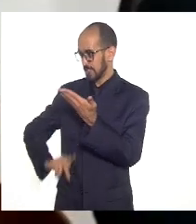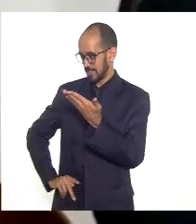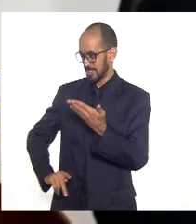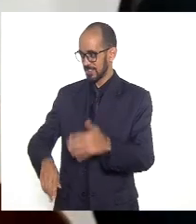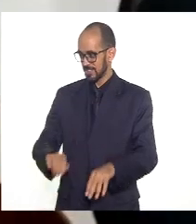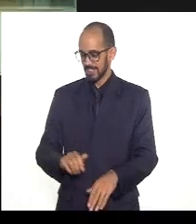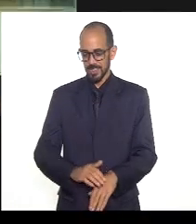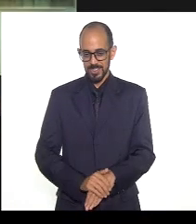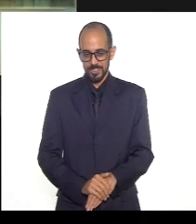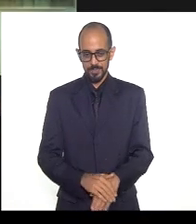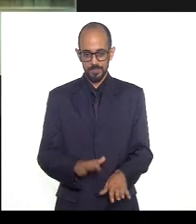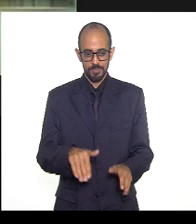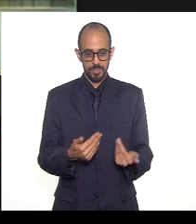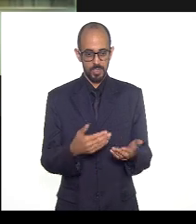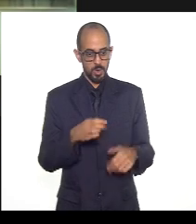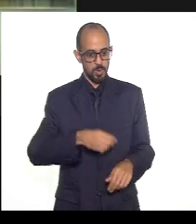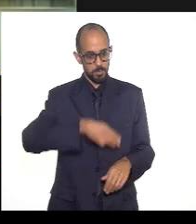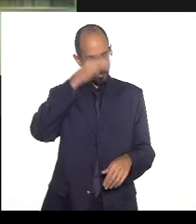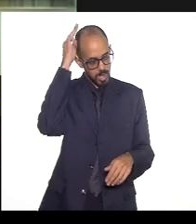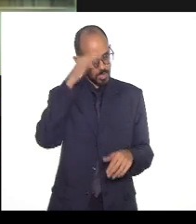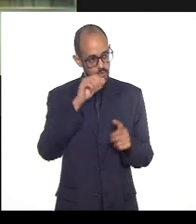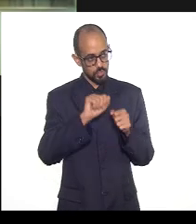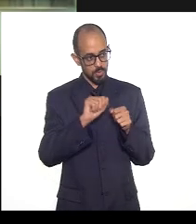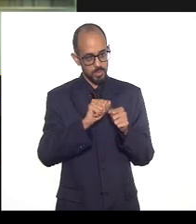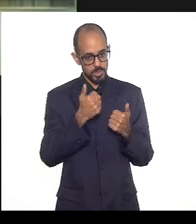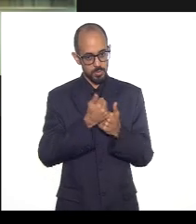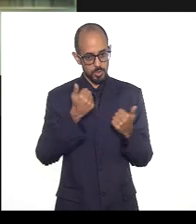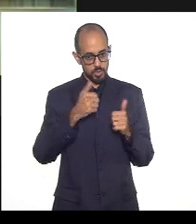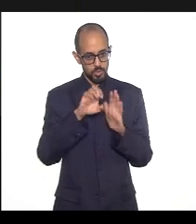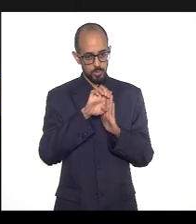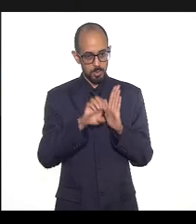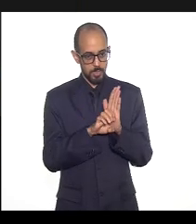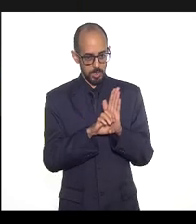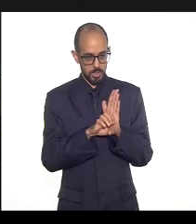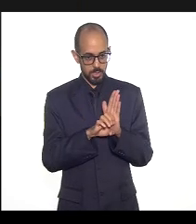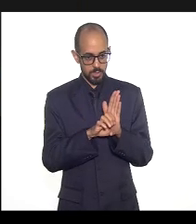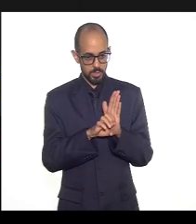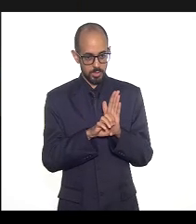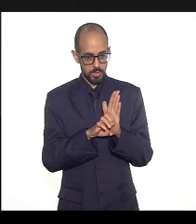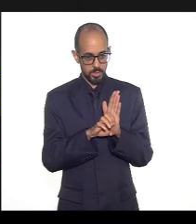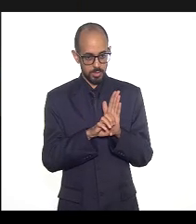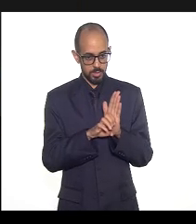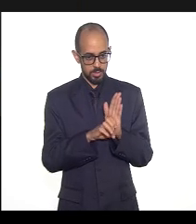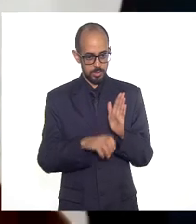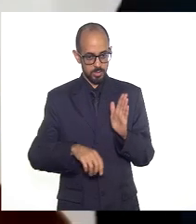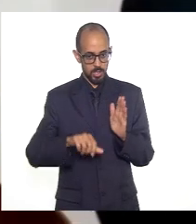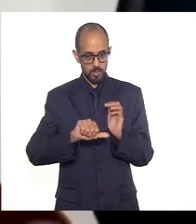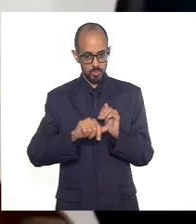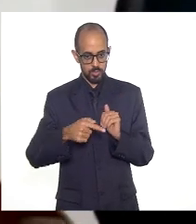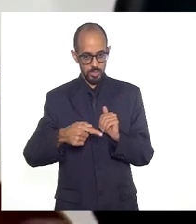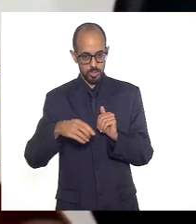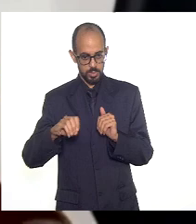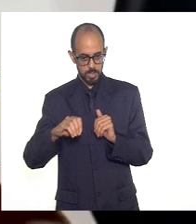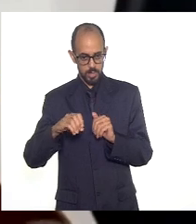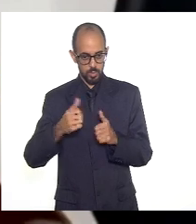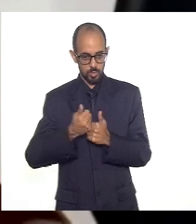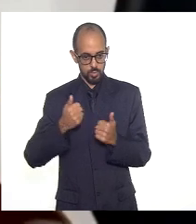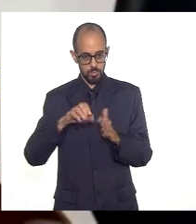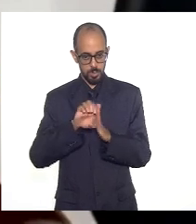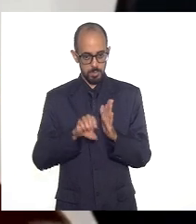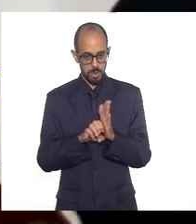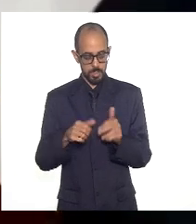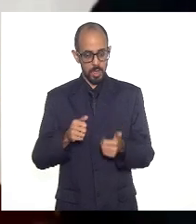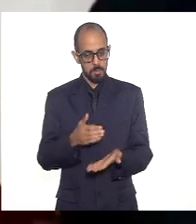tá, Márcio? E aí é para nós mesmos aqui, para... Requerimento de destaque a emenda 170 com subemenda. Seus que aprovam, eles